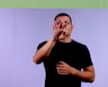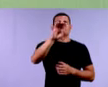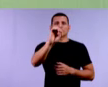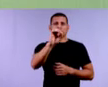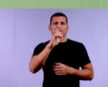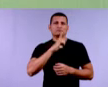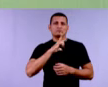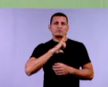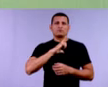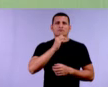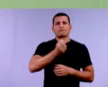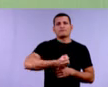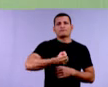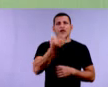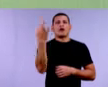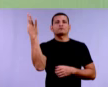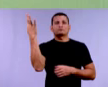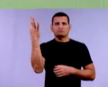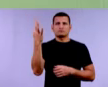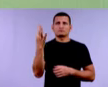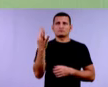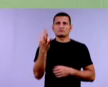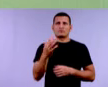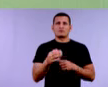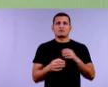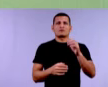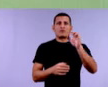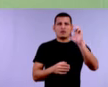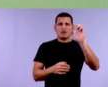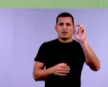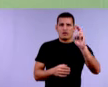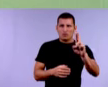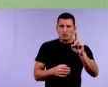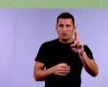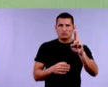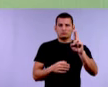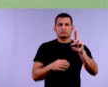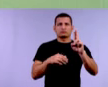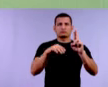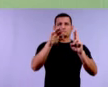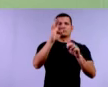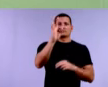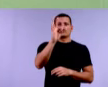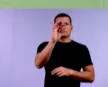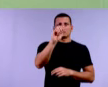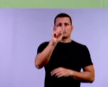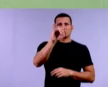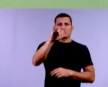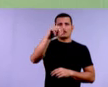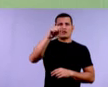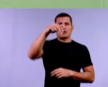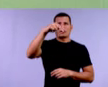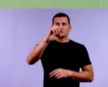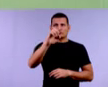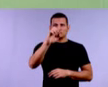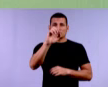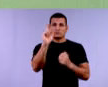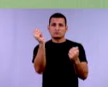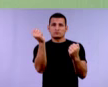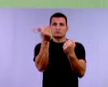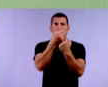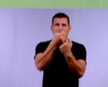um participante nessa oração. Eu e Tayane. Bem, se eu